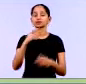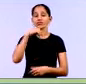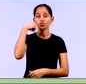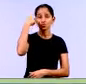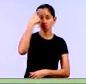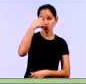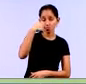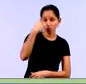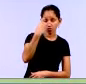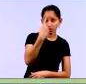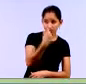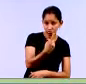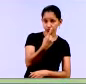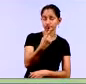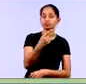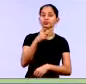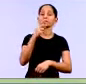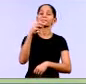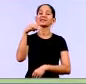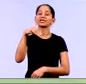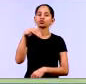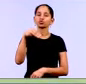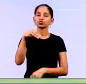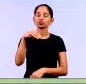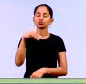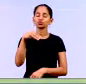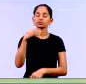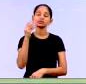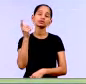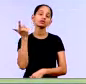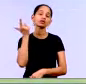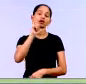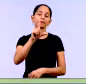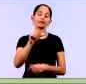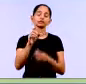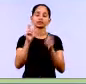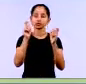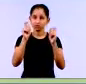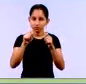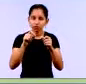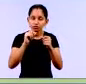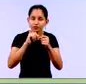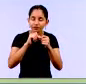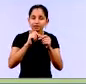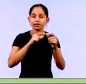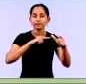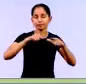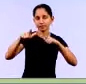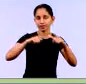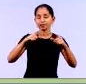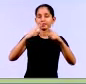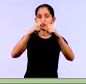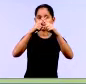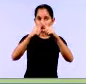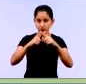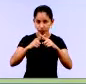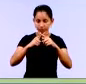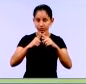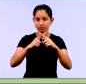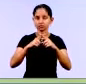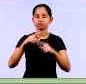hora, ok? Então, o que é que eu vou fazer? Qual é a minha capacidade em termos de hora? Eu vou multiplicar